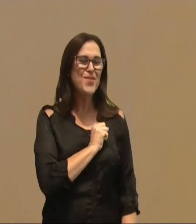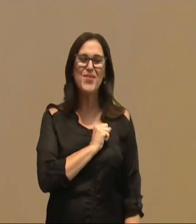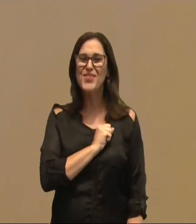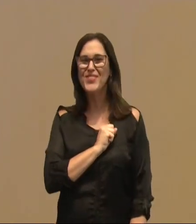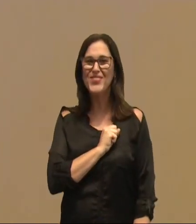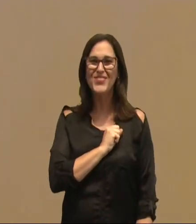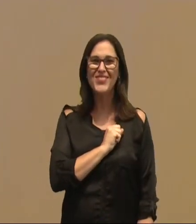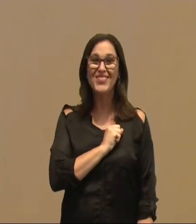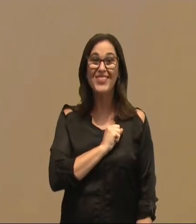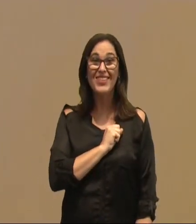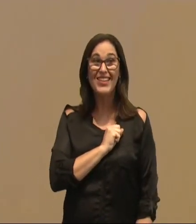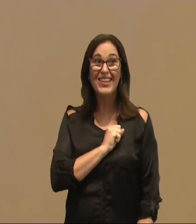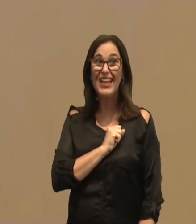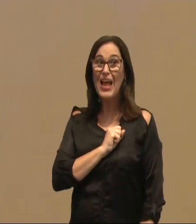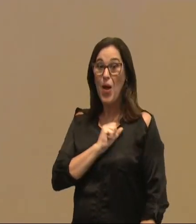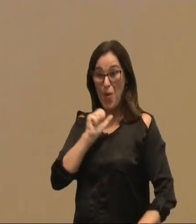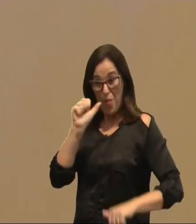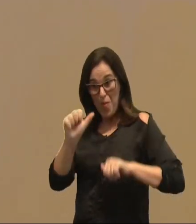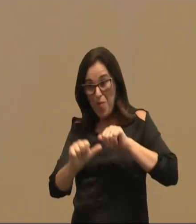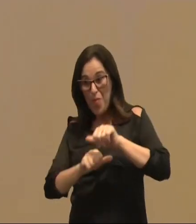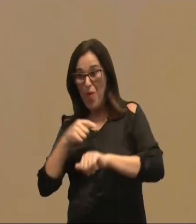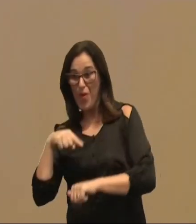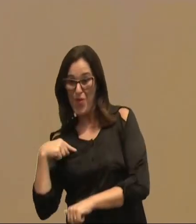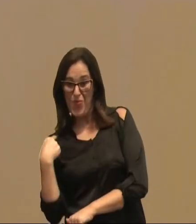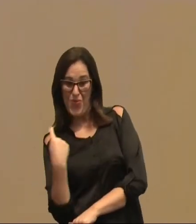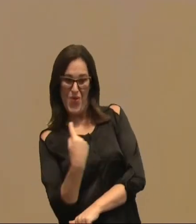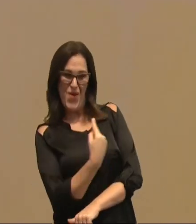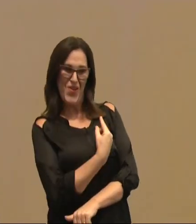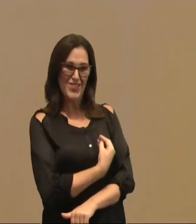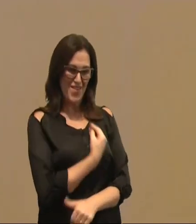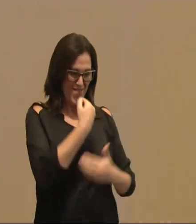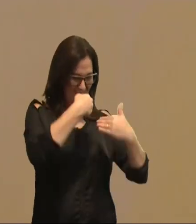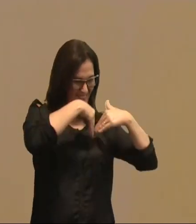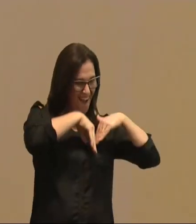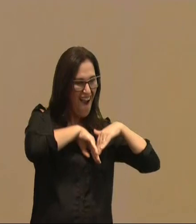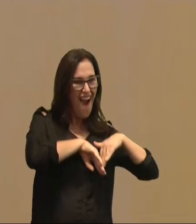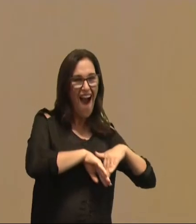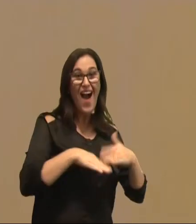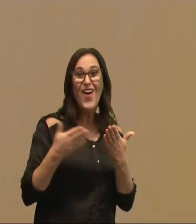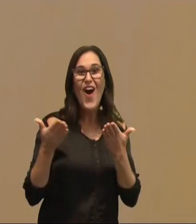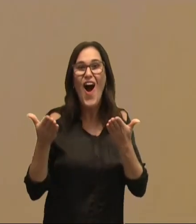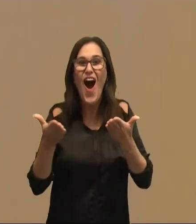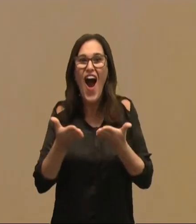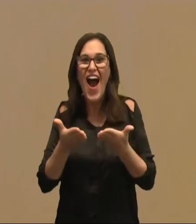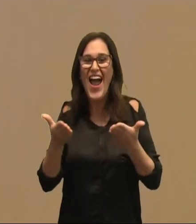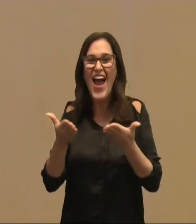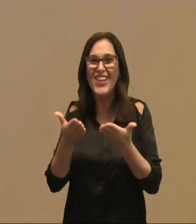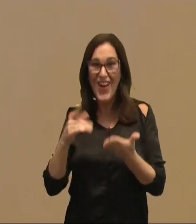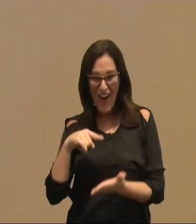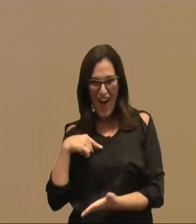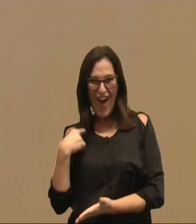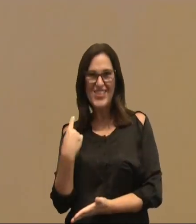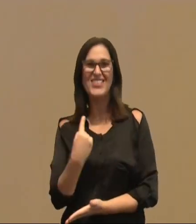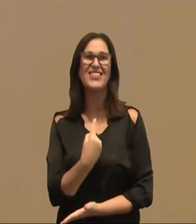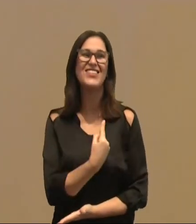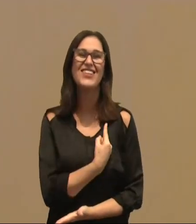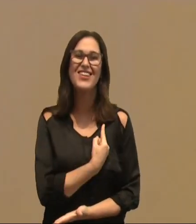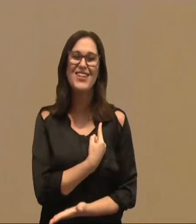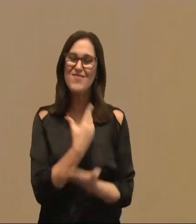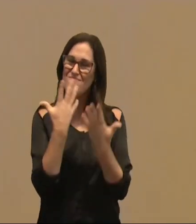amor. Mudaste nosso interior e agora